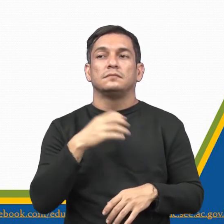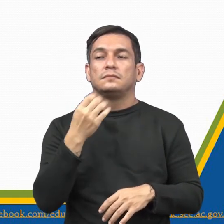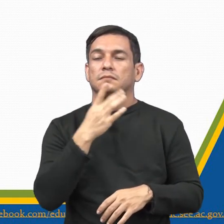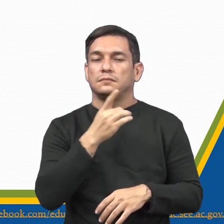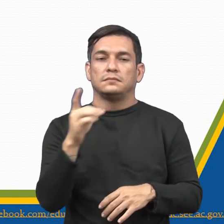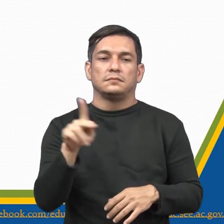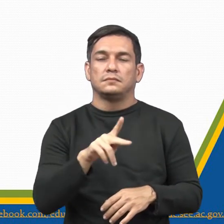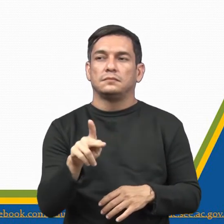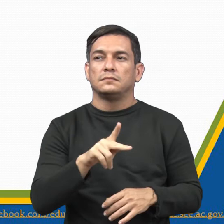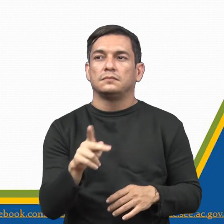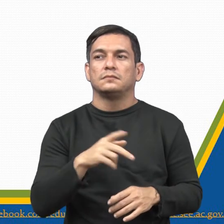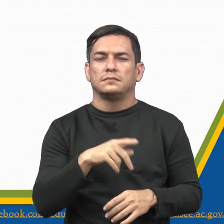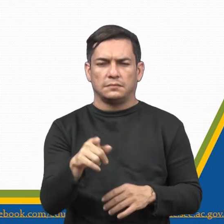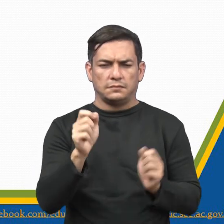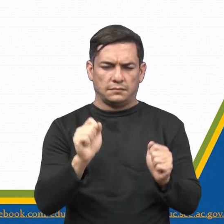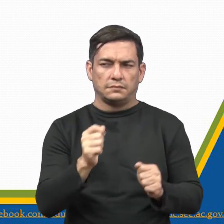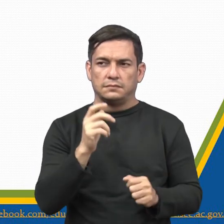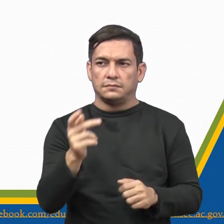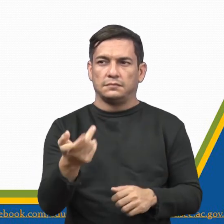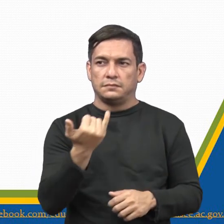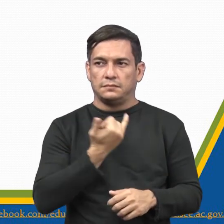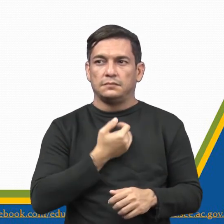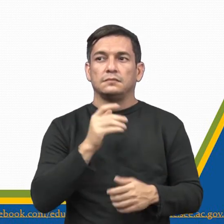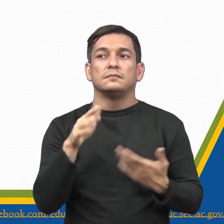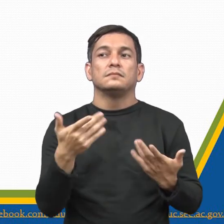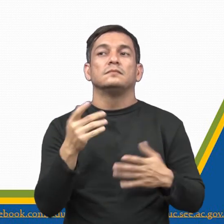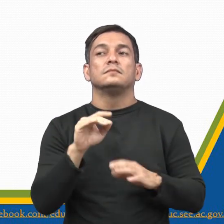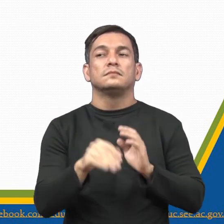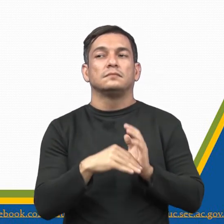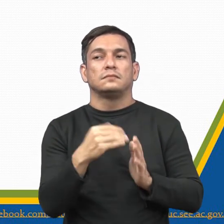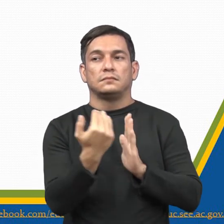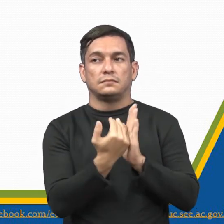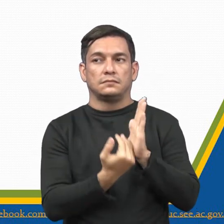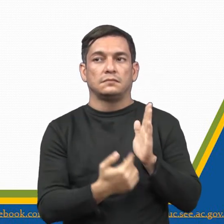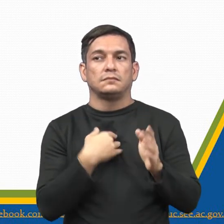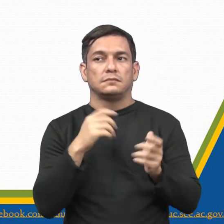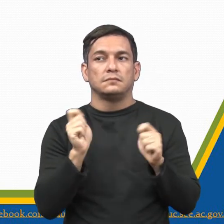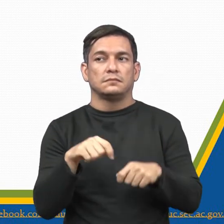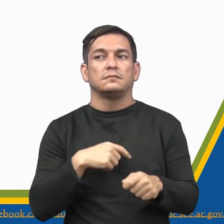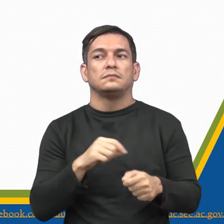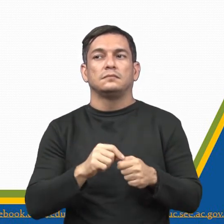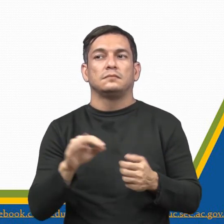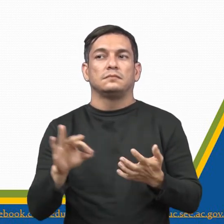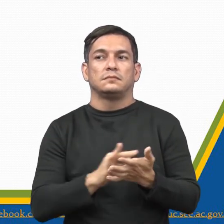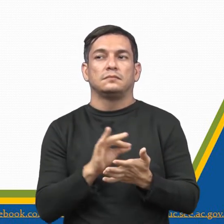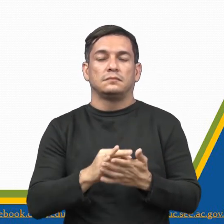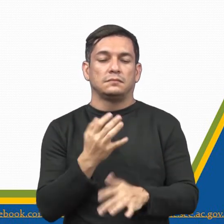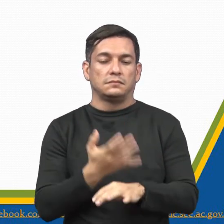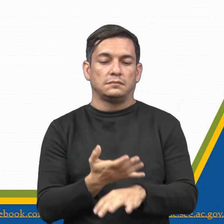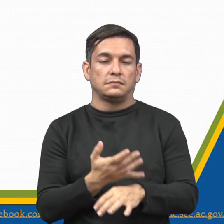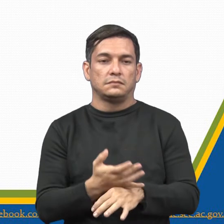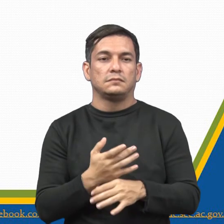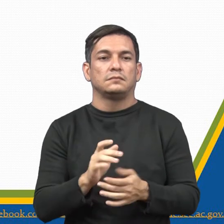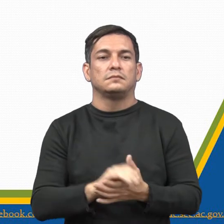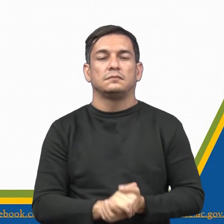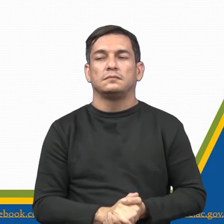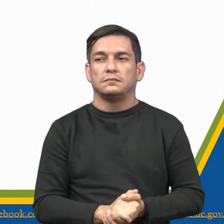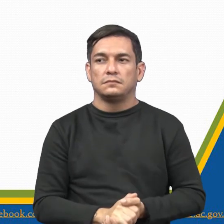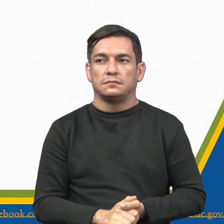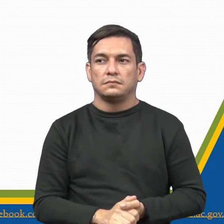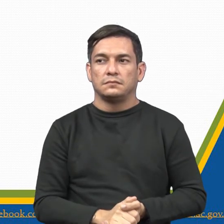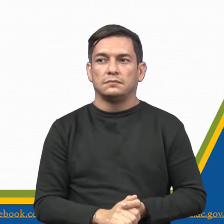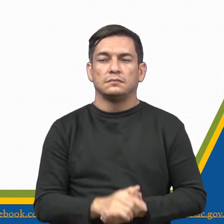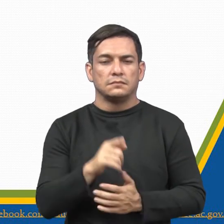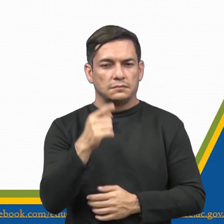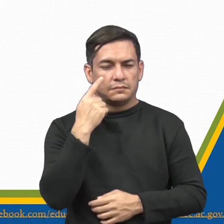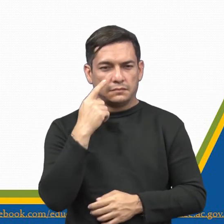dia, professora. A senhora poderia me informar quais os requisitos para que eu possa efetuar minha matrícula em disciplinas eletivas?